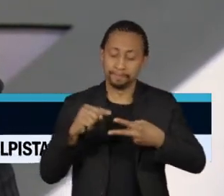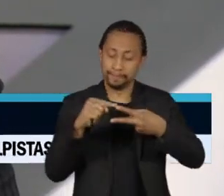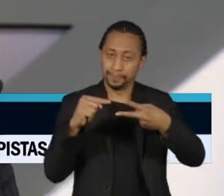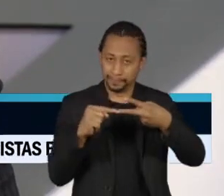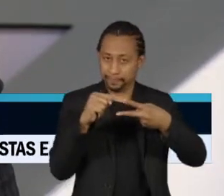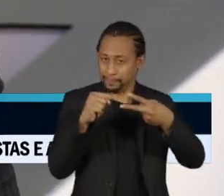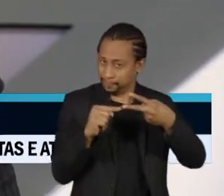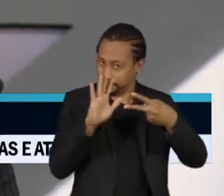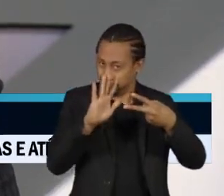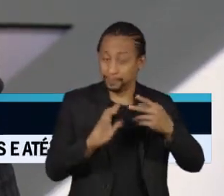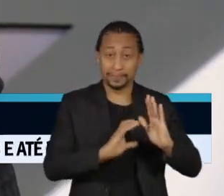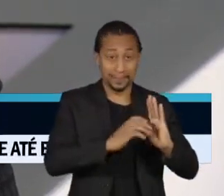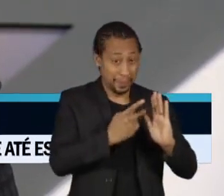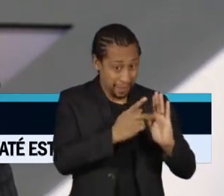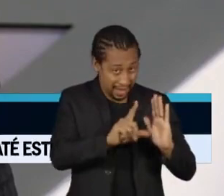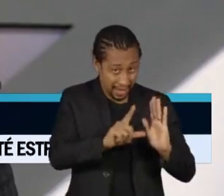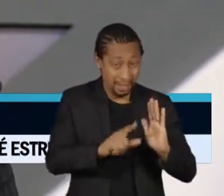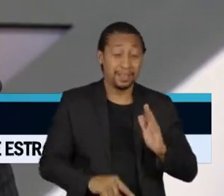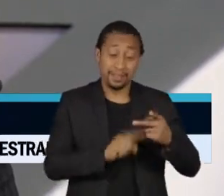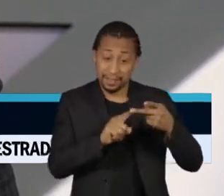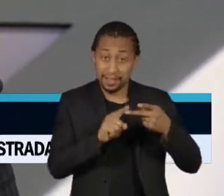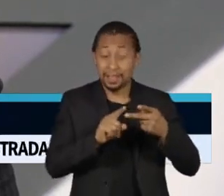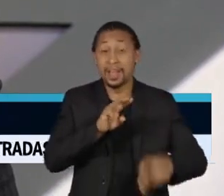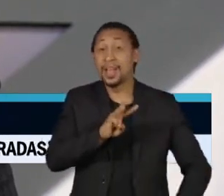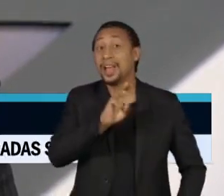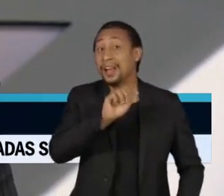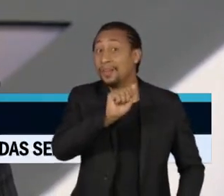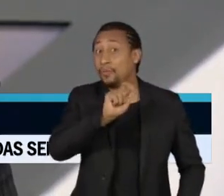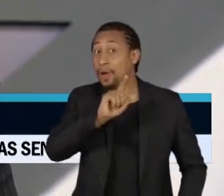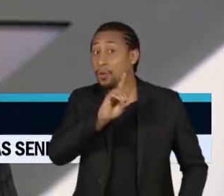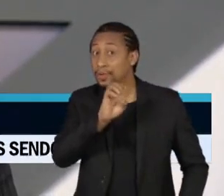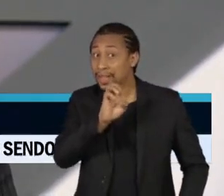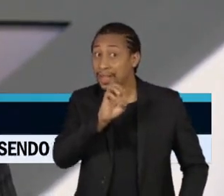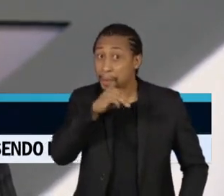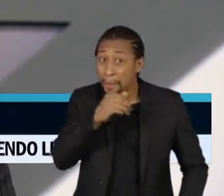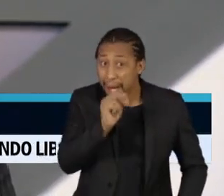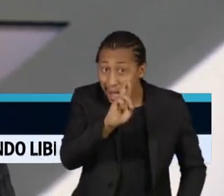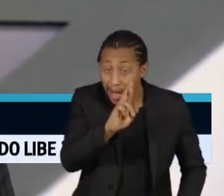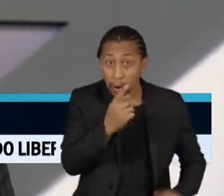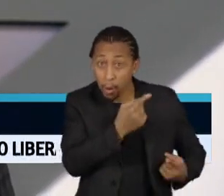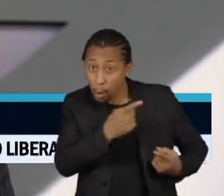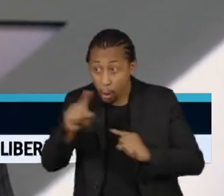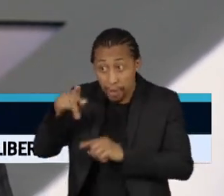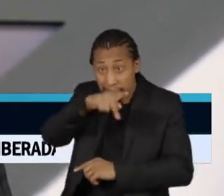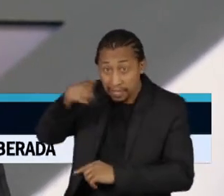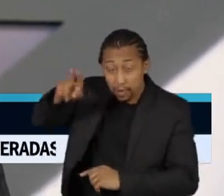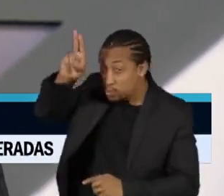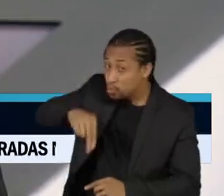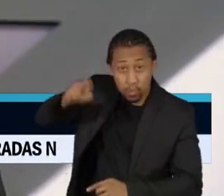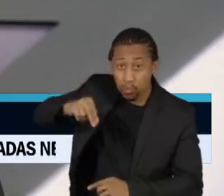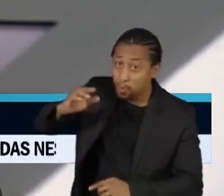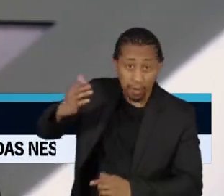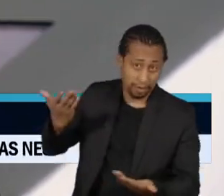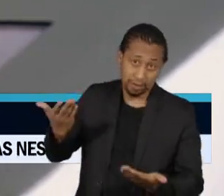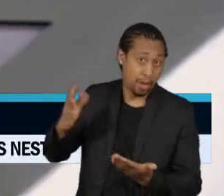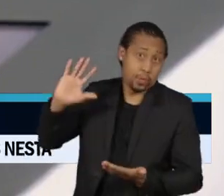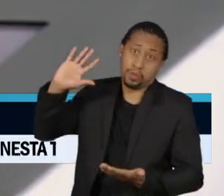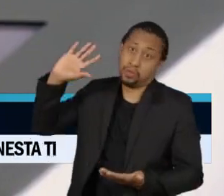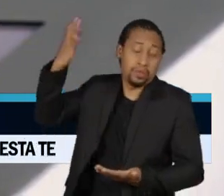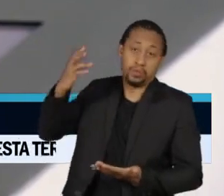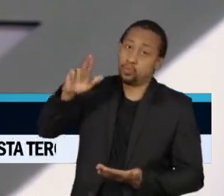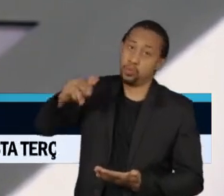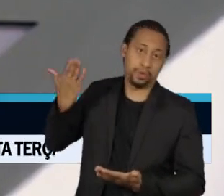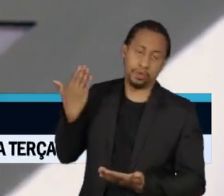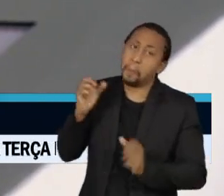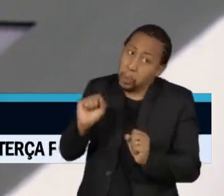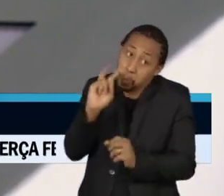Valdemar da Costa Neto e PL nunca foram oposição e nunca sobreviveram como oposição muito tempo. Pode ser que tenha alterado. E dois, o